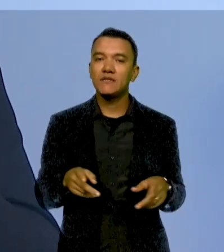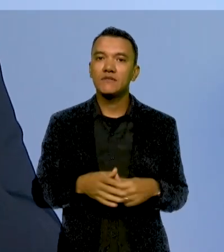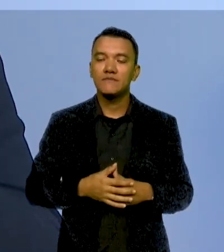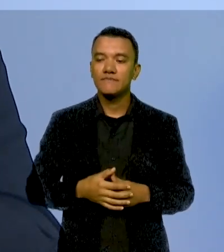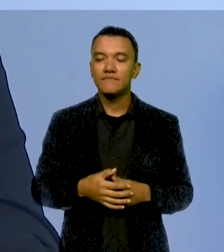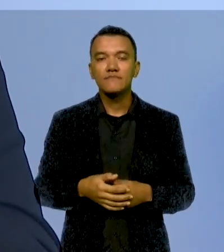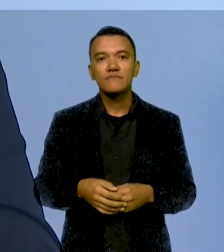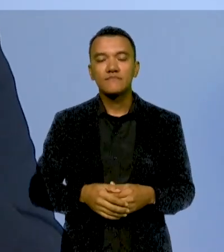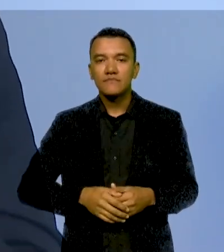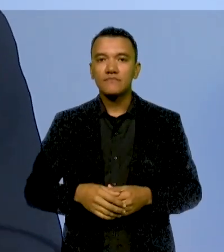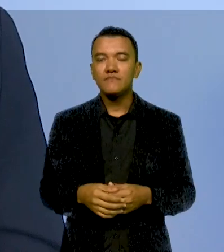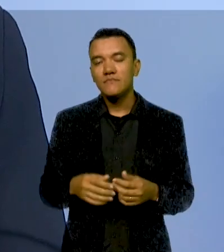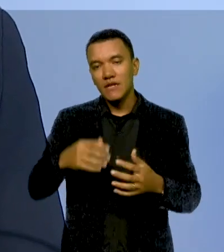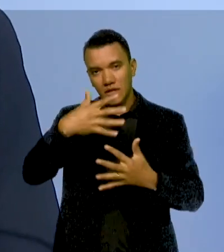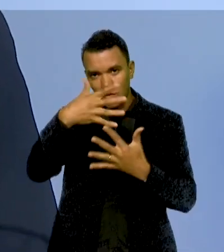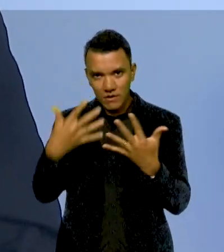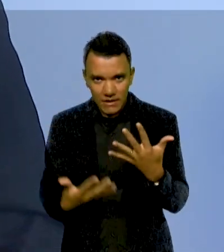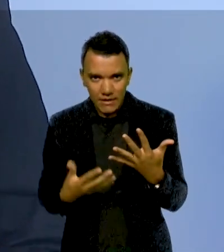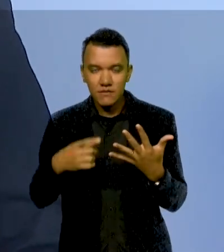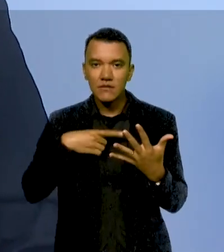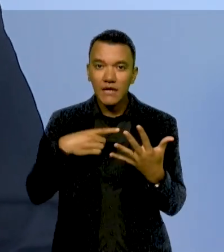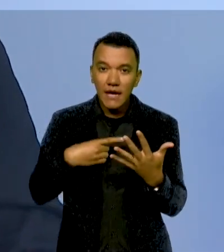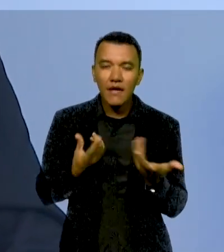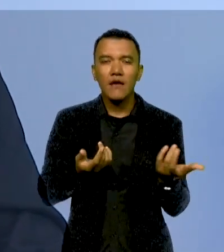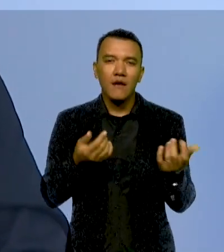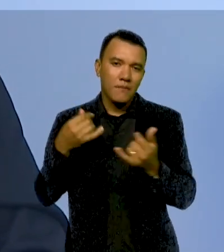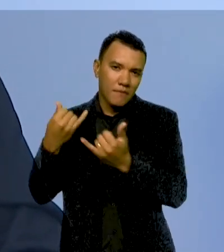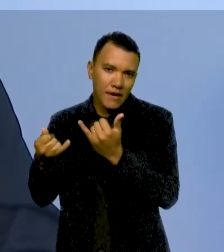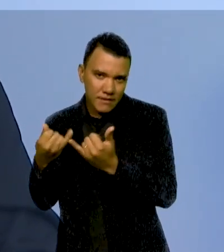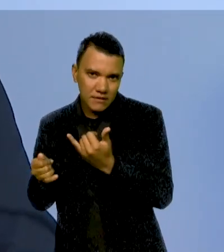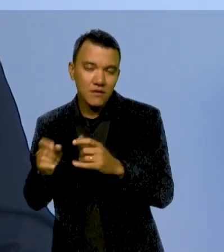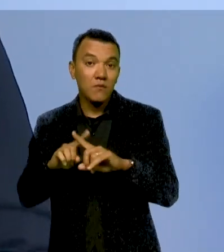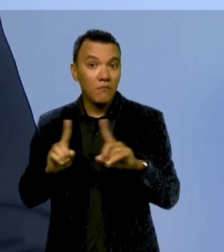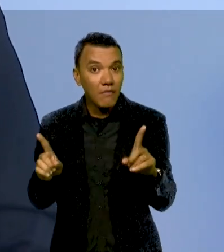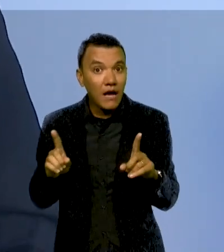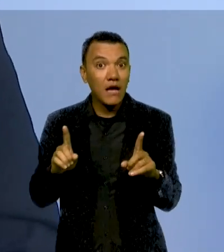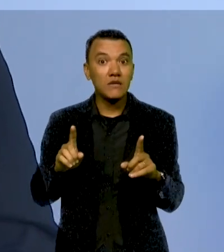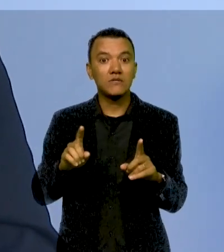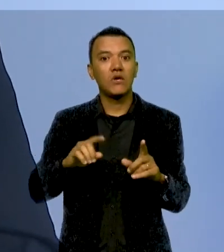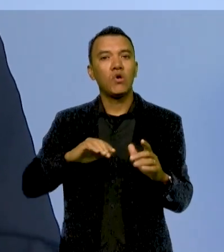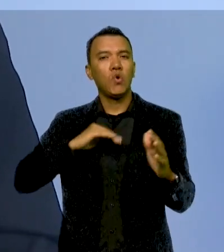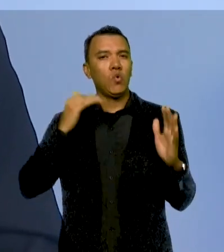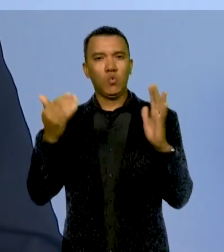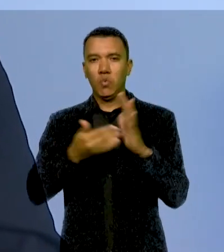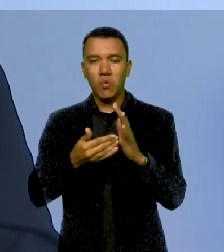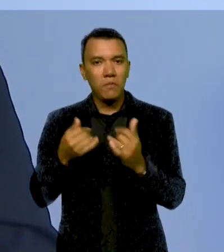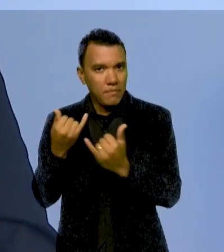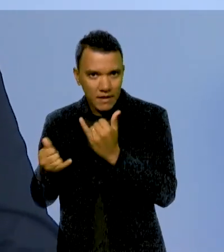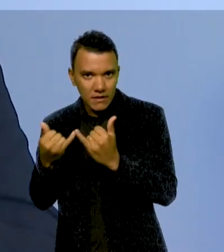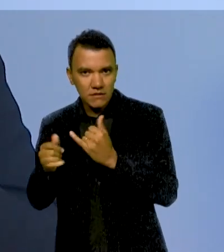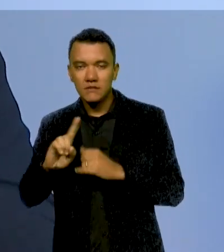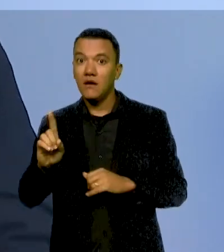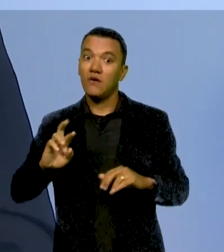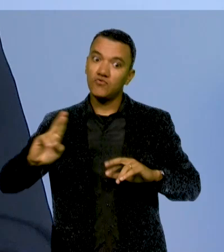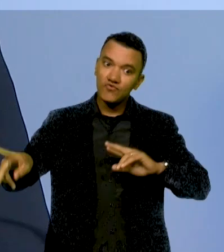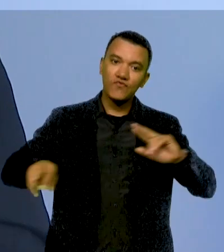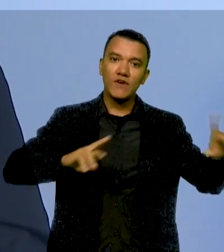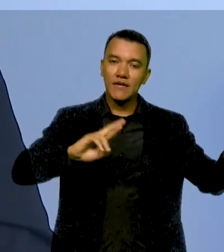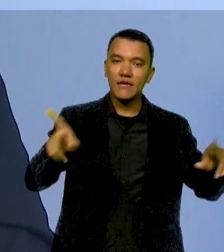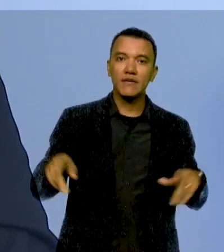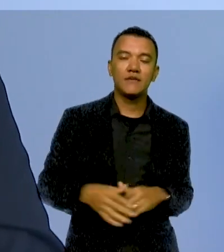gente entenda que dentro da língua de sinais há essa iconicidade, mas que os sinais não se resumem a isso. E, principalmente, que dentro da estrutura do idioma há